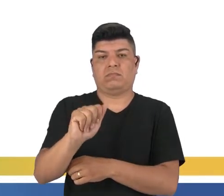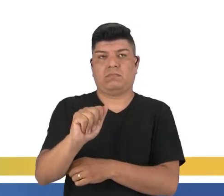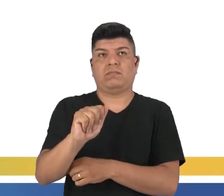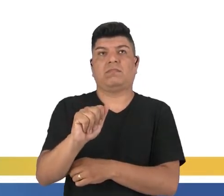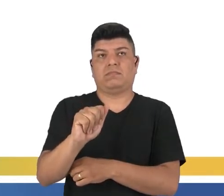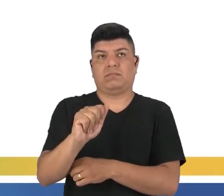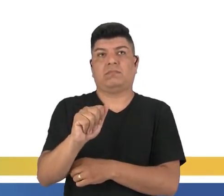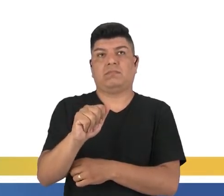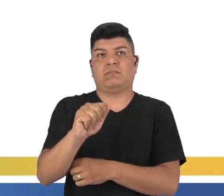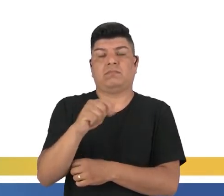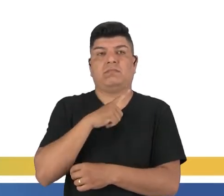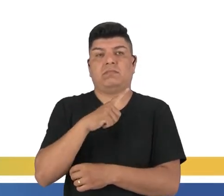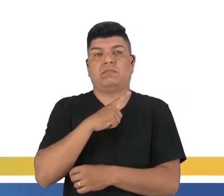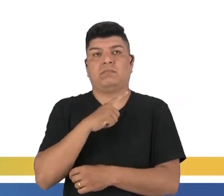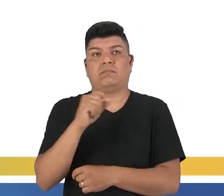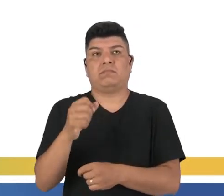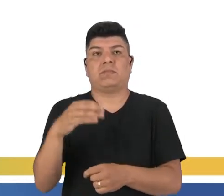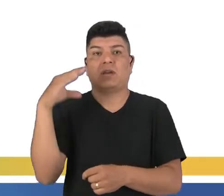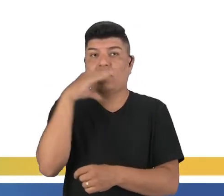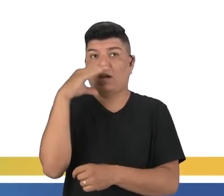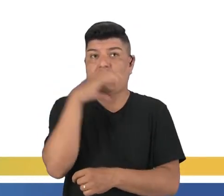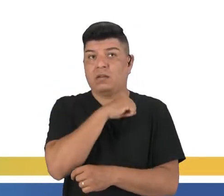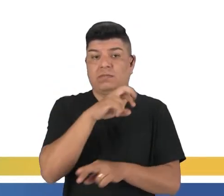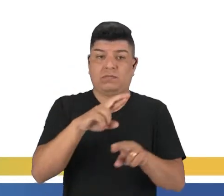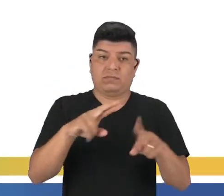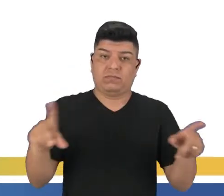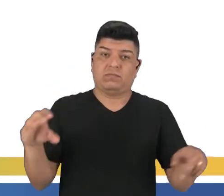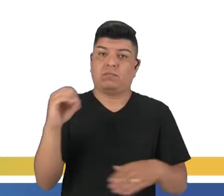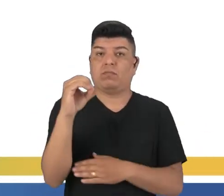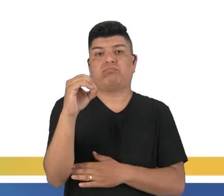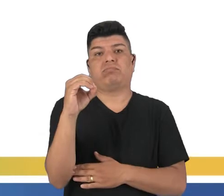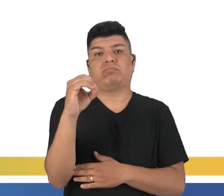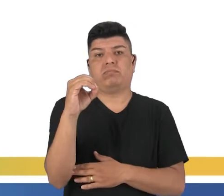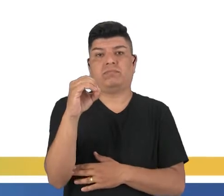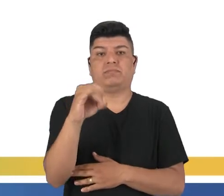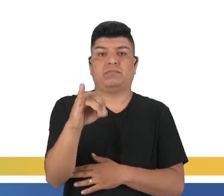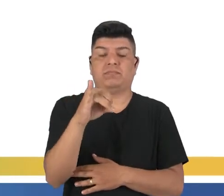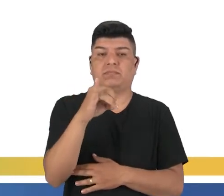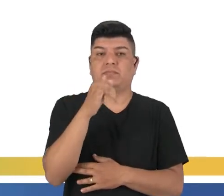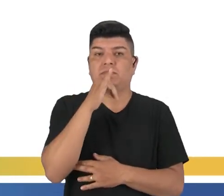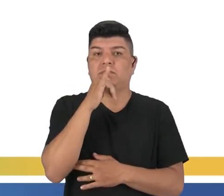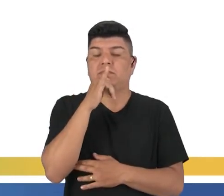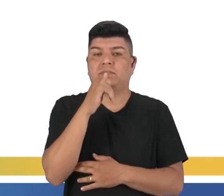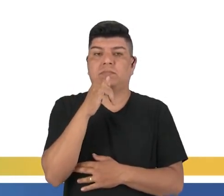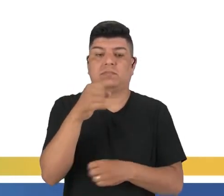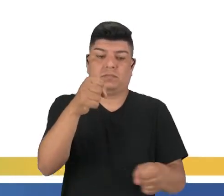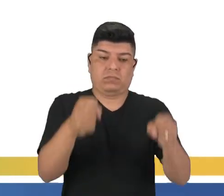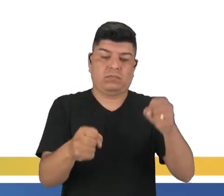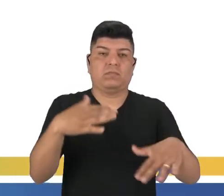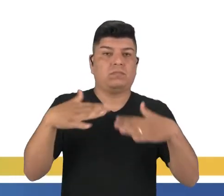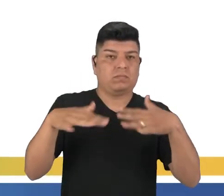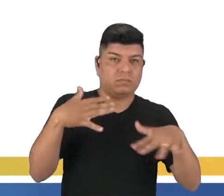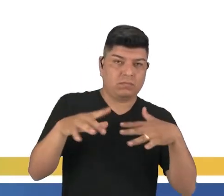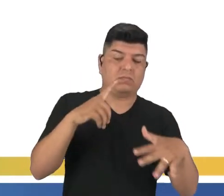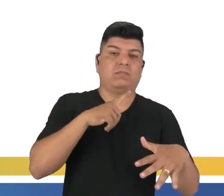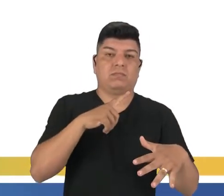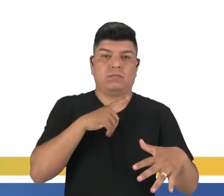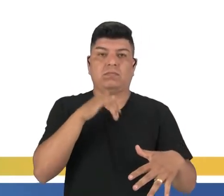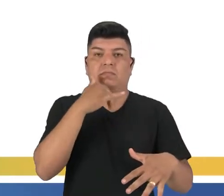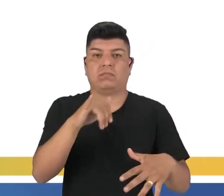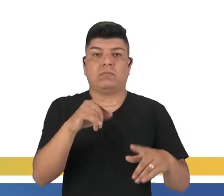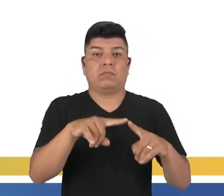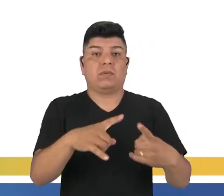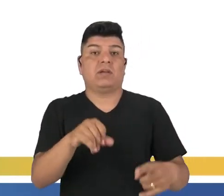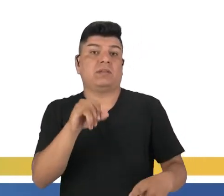a condição de existência dela é a velocidade ser diferente de zero. Então, se o carro está em movimento, possui energia cinética. Se o carro